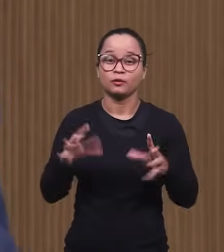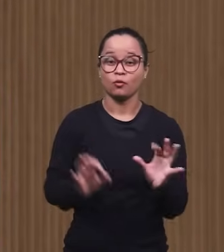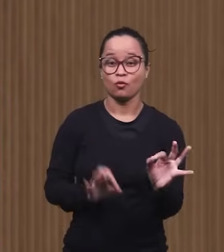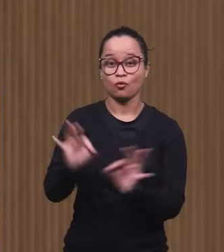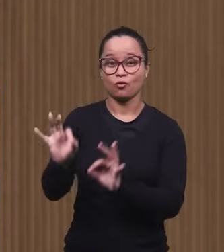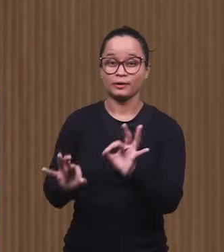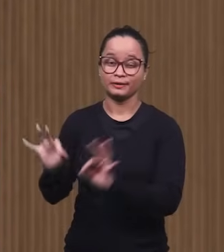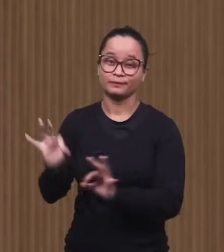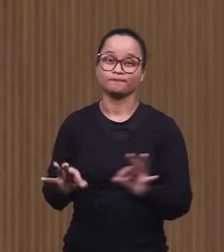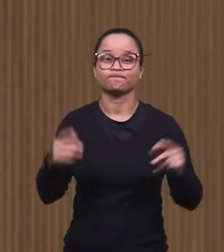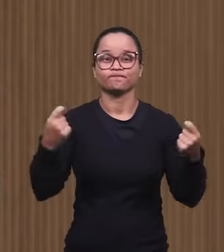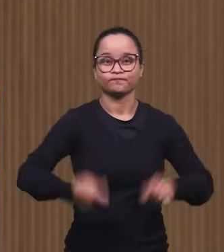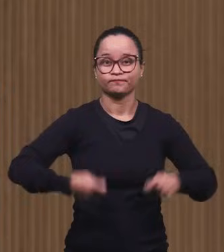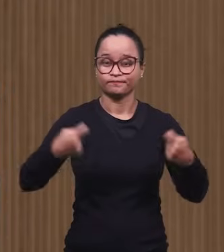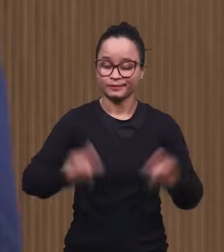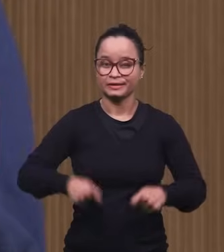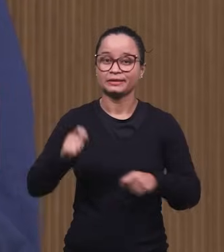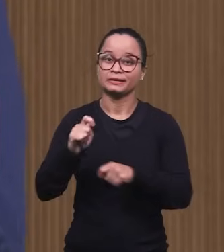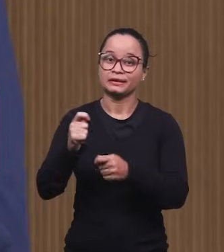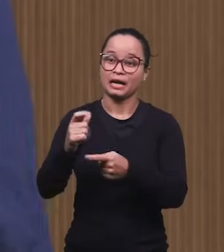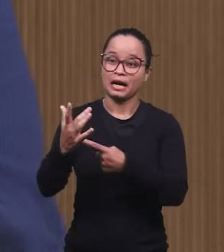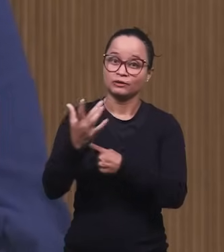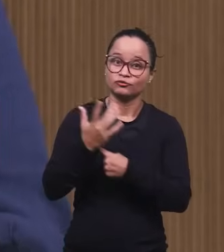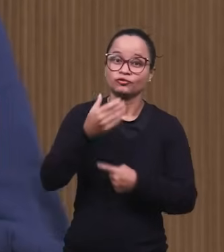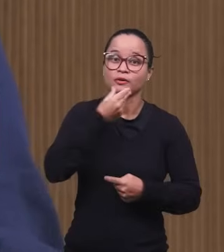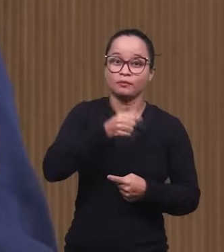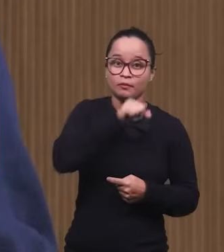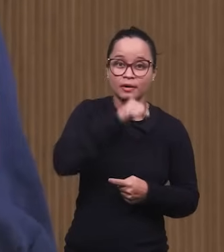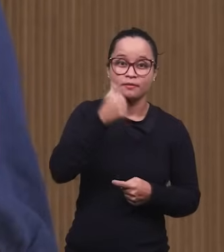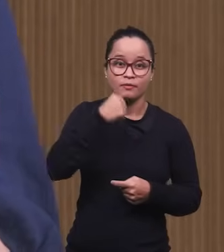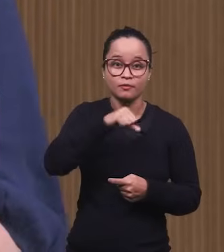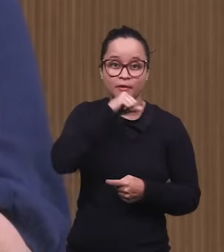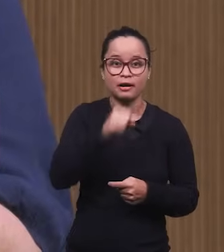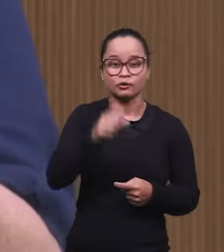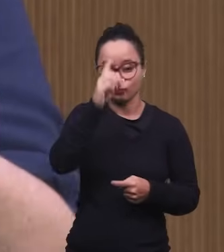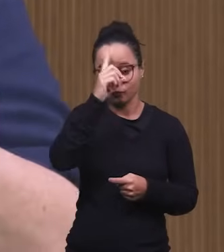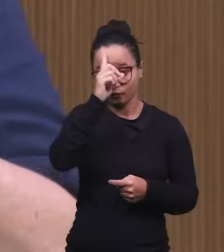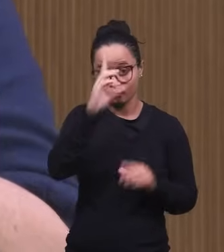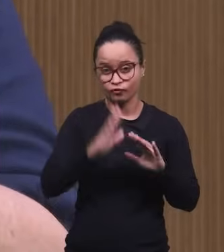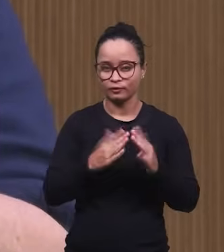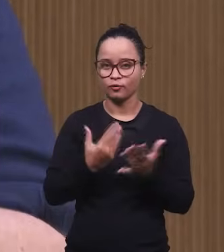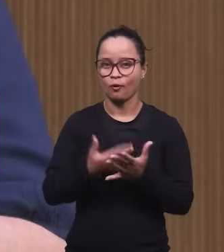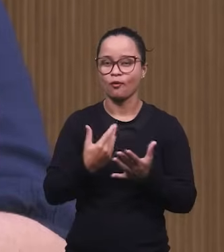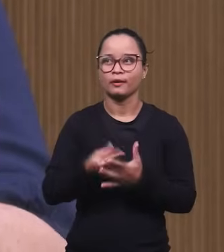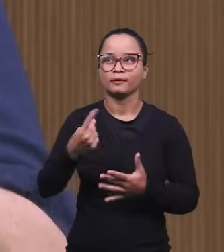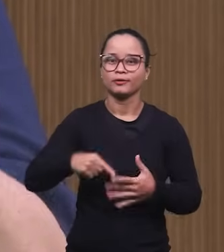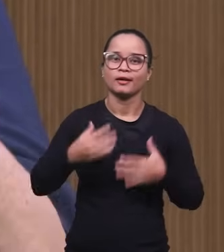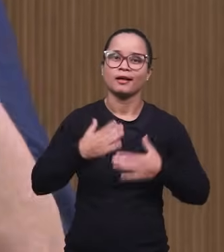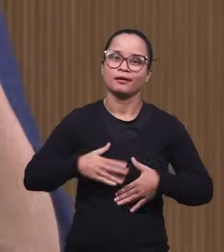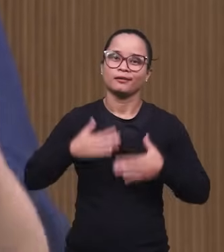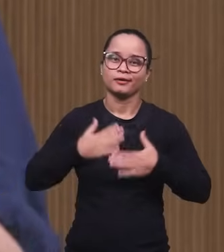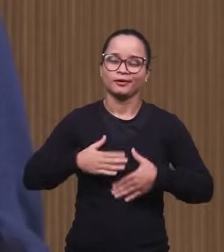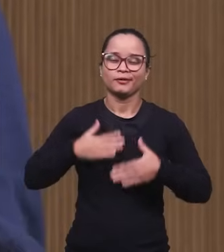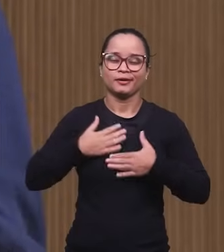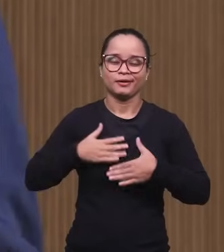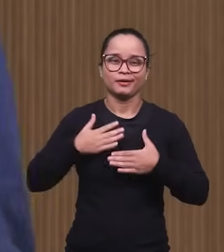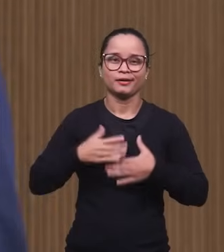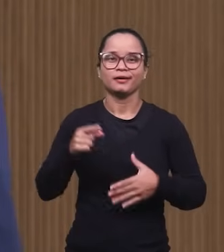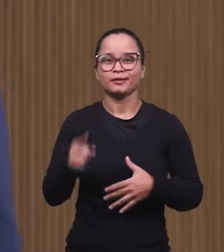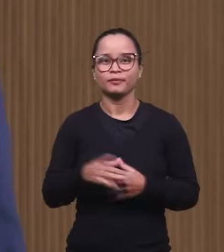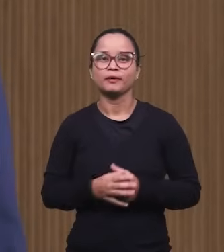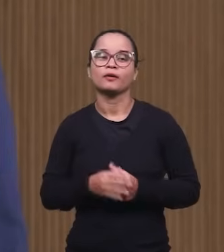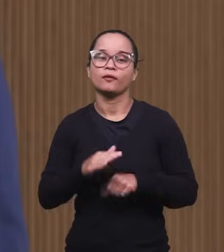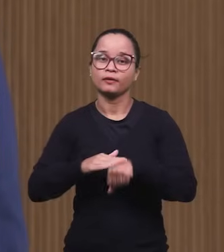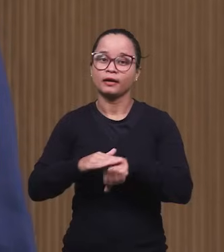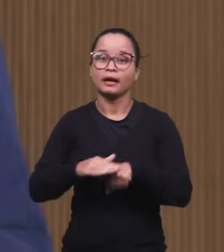organizar, ela precisa da ajuda dos pais, de uma rotina escolar, da gente se acalmar um pouco, conversar. A criança também tem